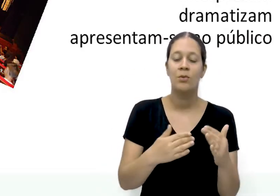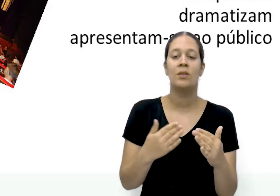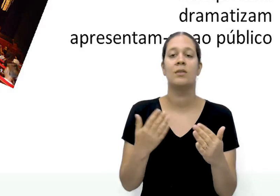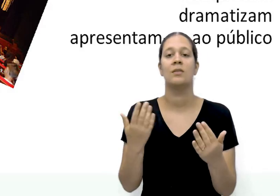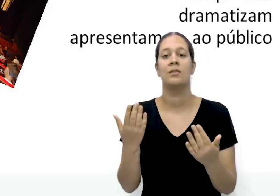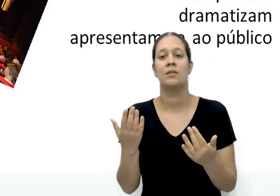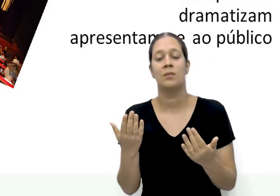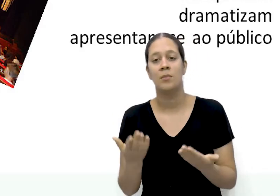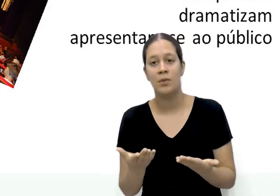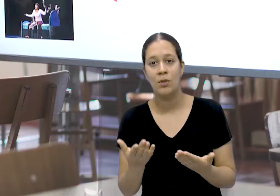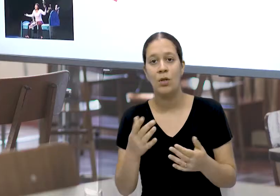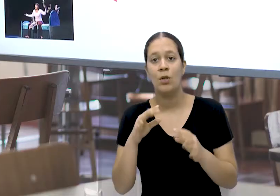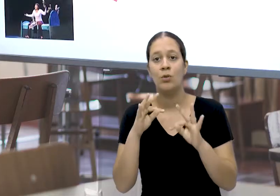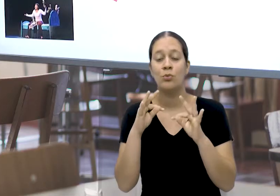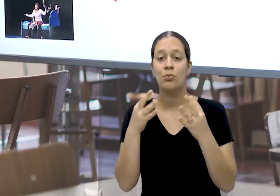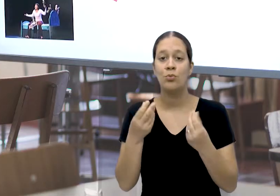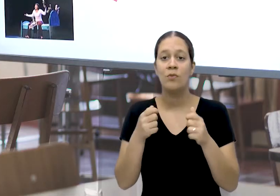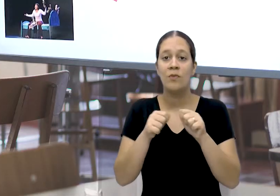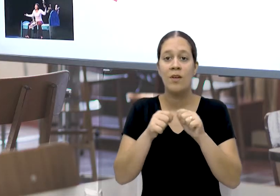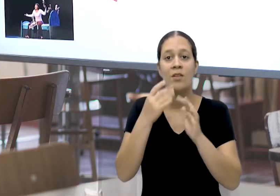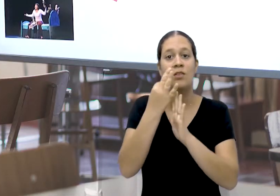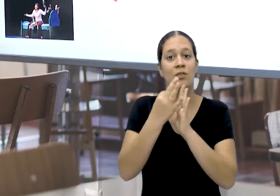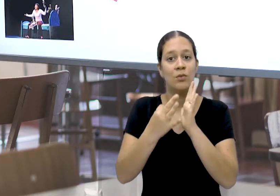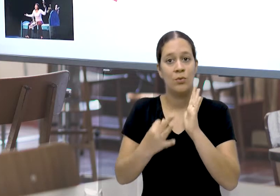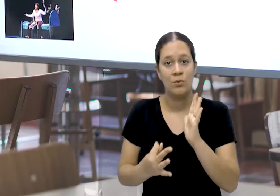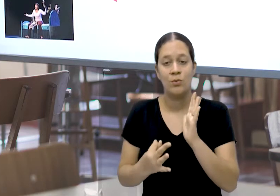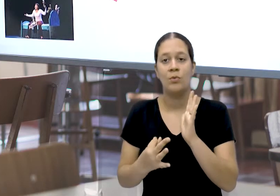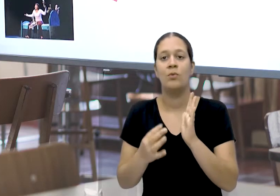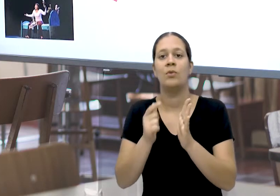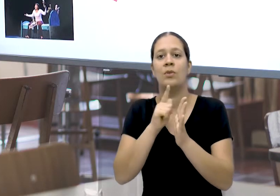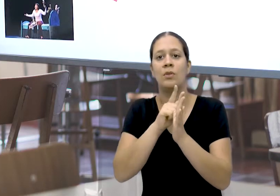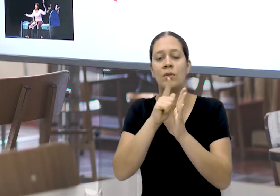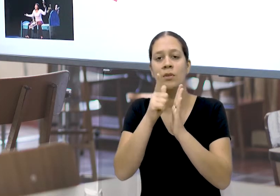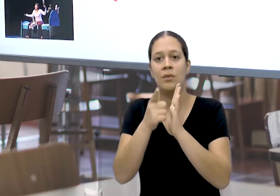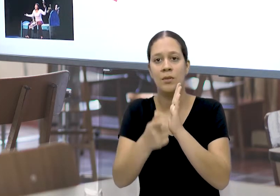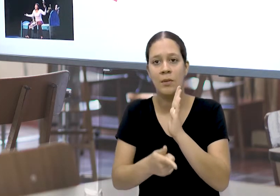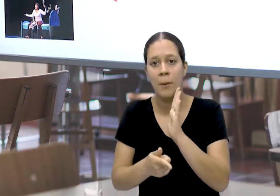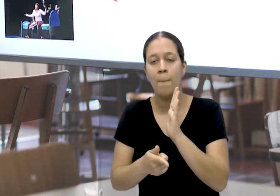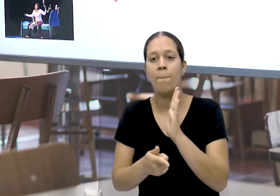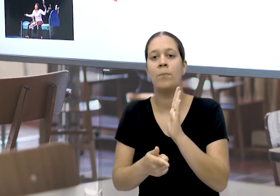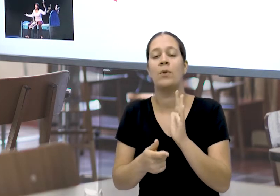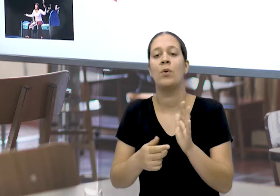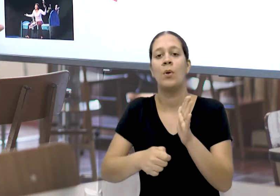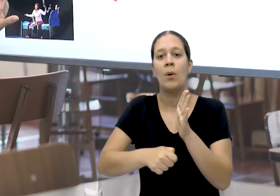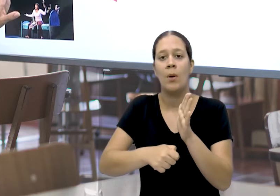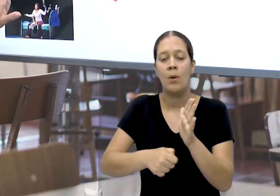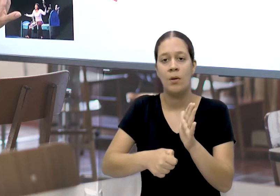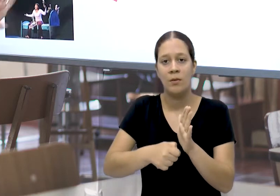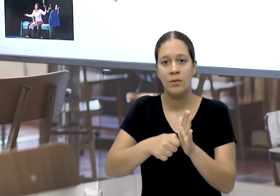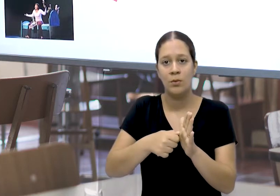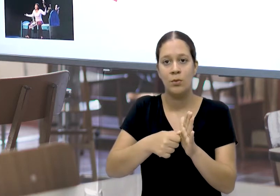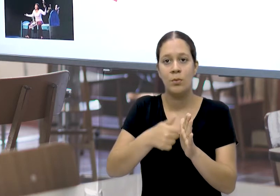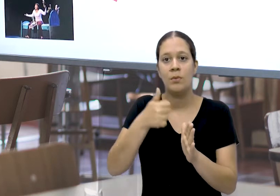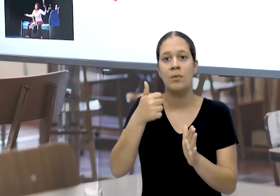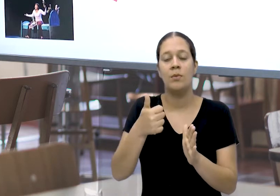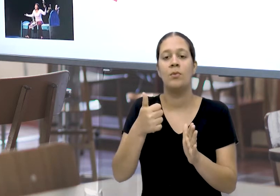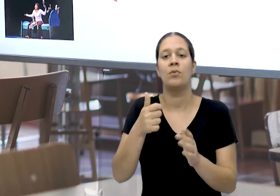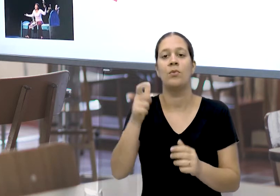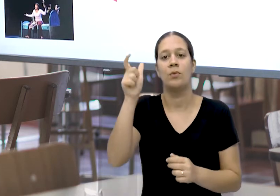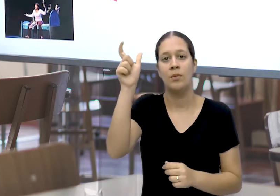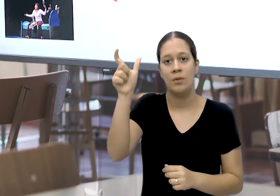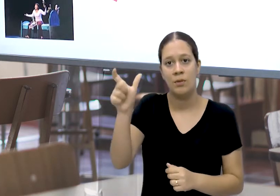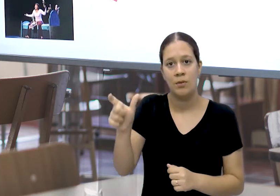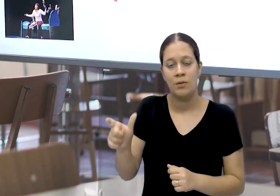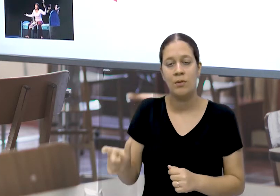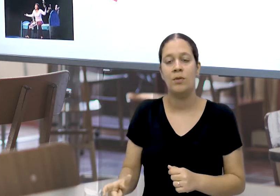história. Imagina as personagens, coloca os nomes, o que é que cada uma vai falar, como que vai falar. As pessoas que você